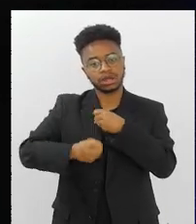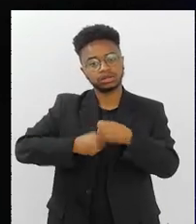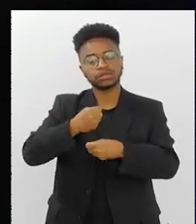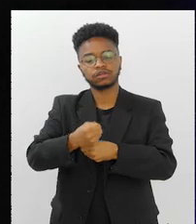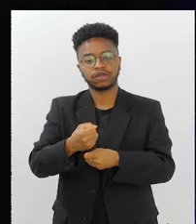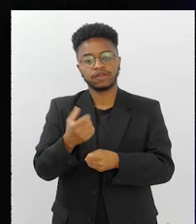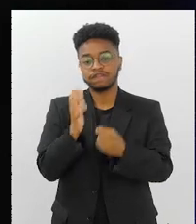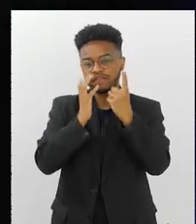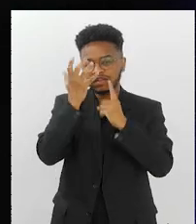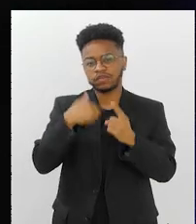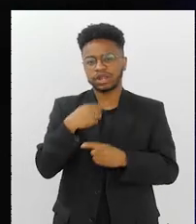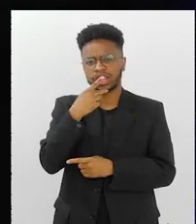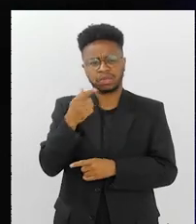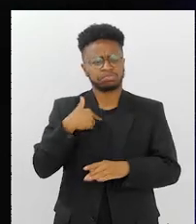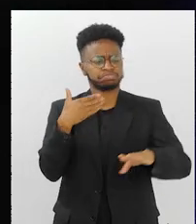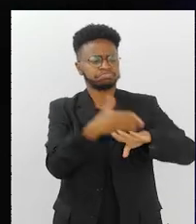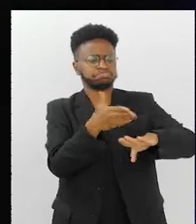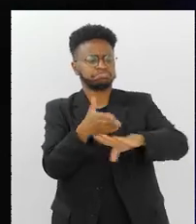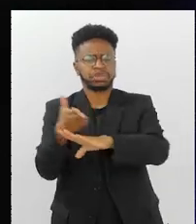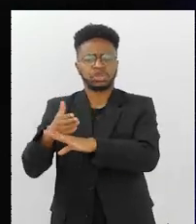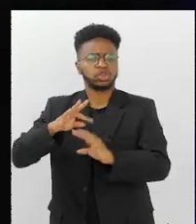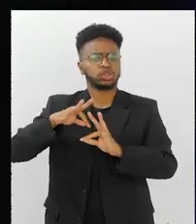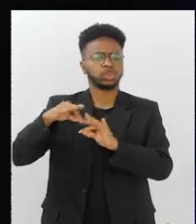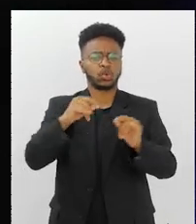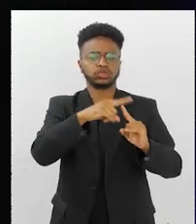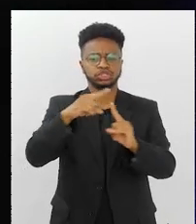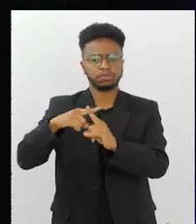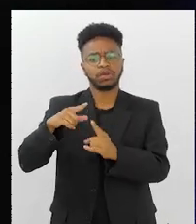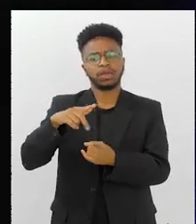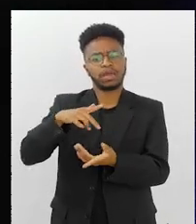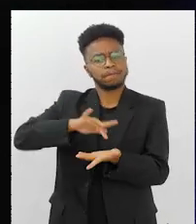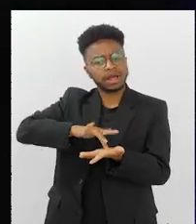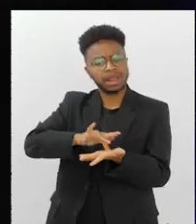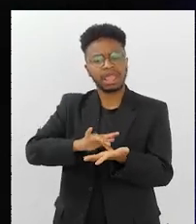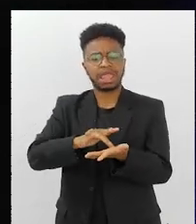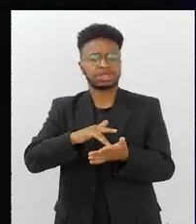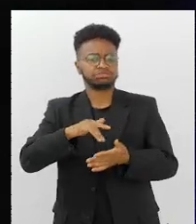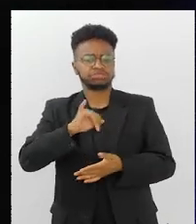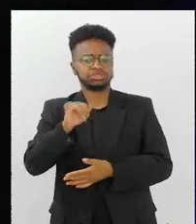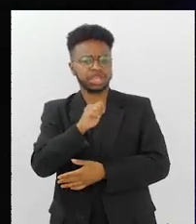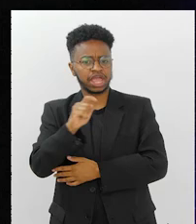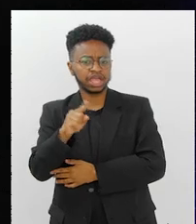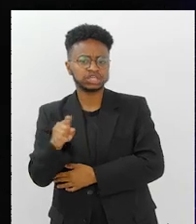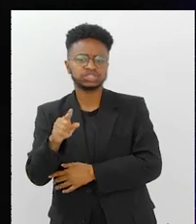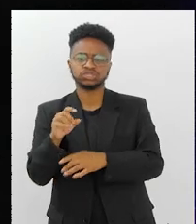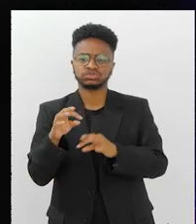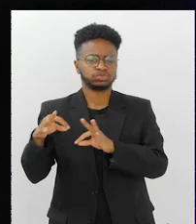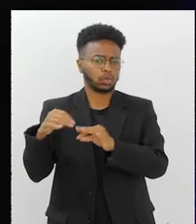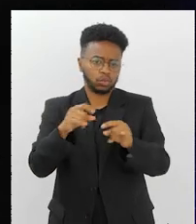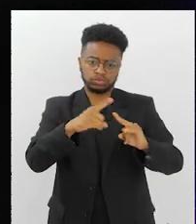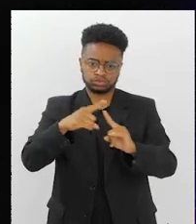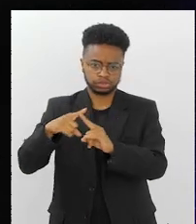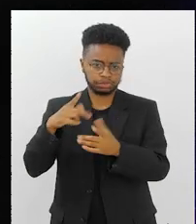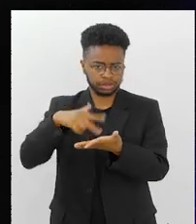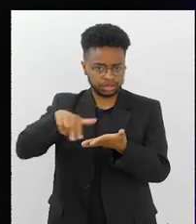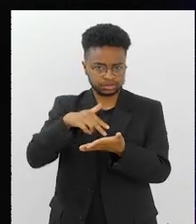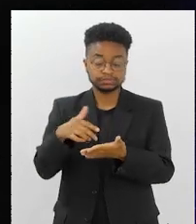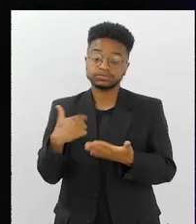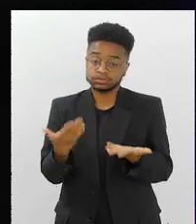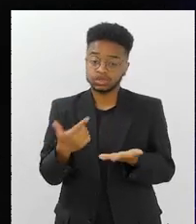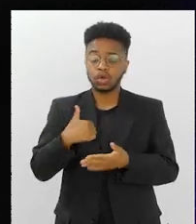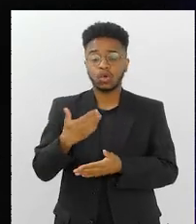em Fevereiro eu falei cara eu vou entrar em tudo vou entrar no balé clássico vou entrar no Jazz no contemporâneo no sapateado me enfiei em tudo falei vou começar a me